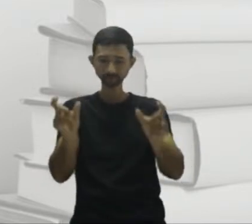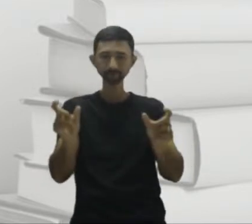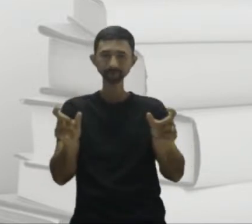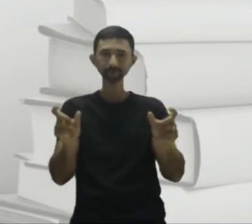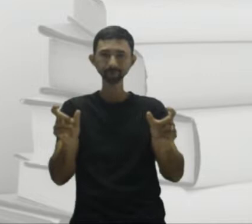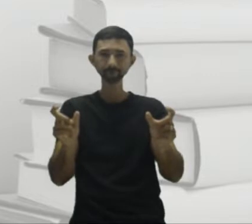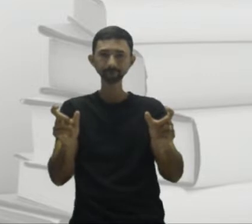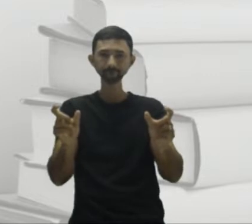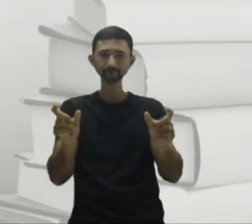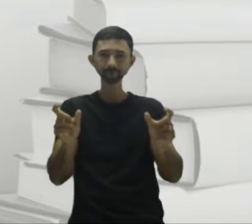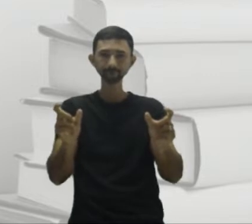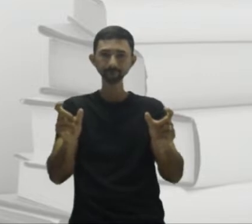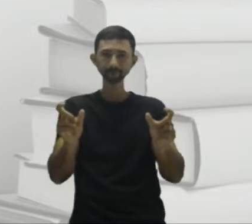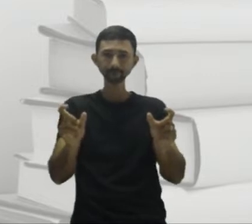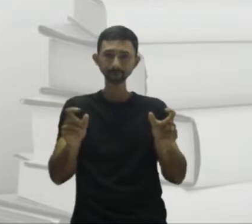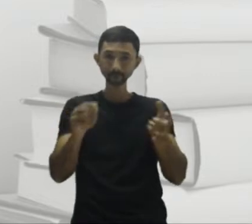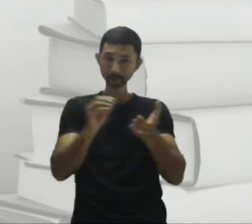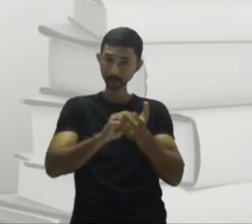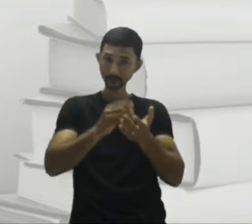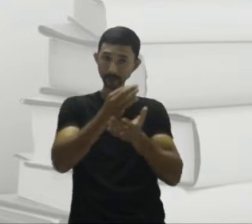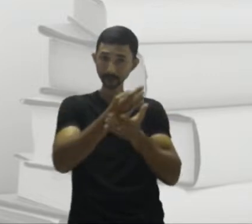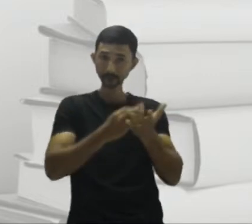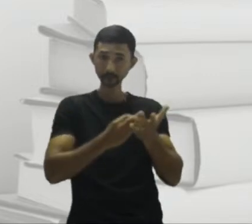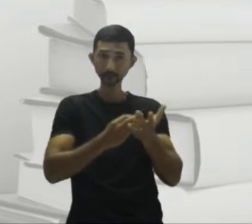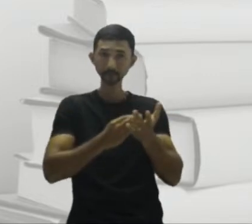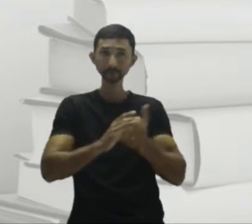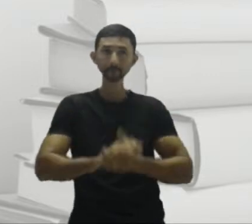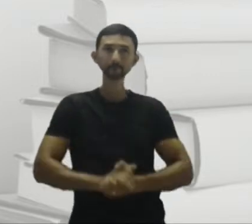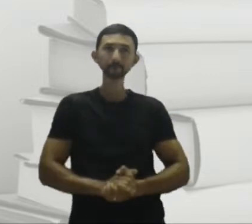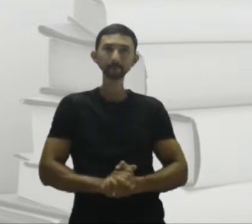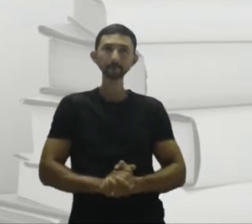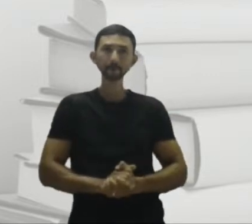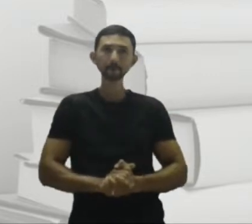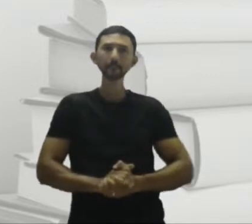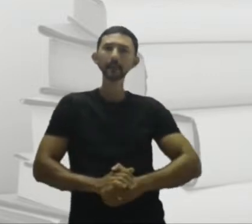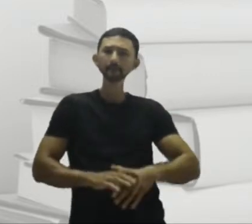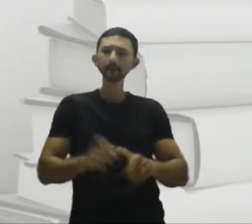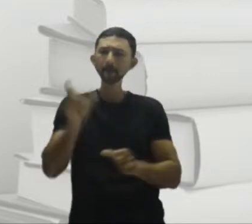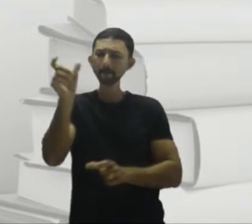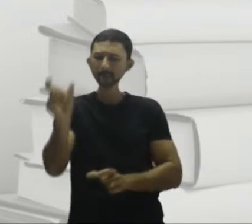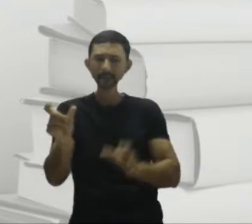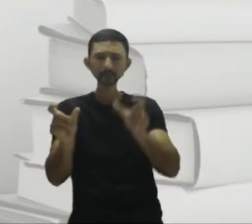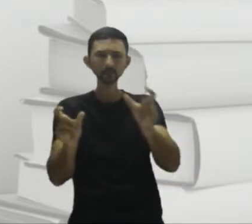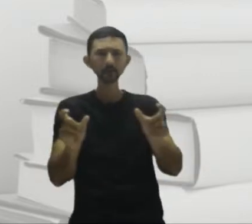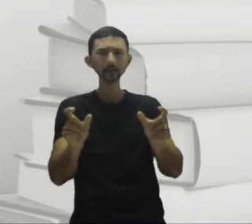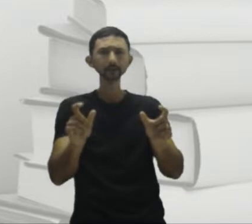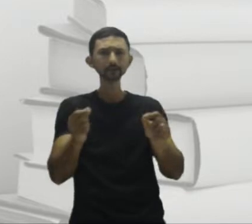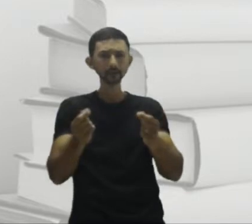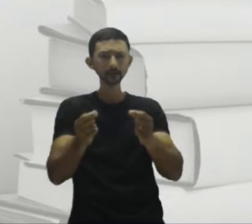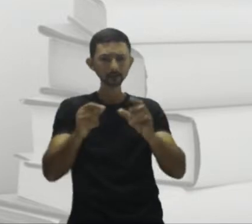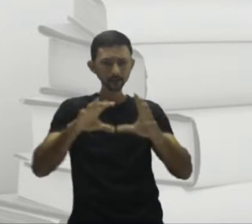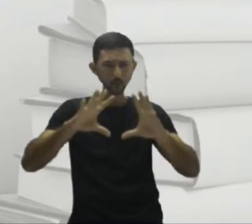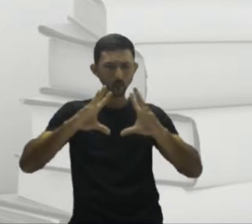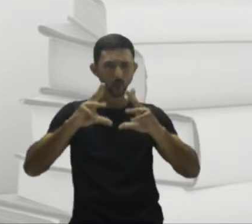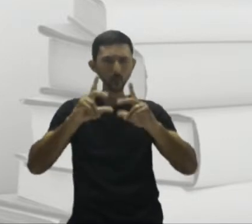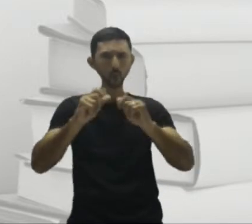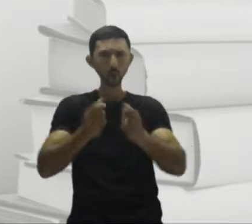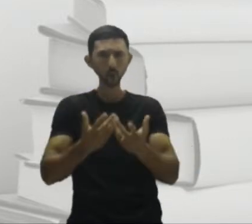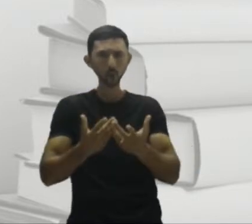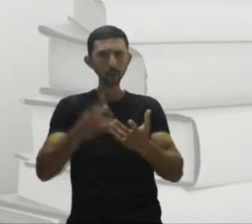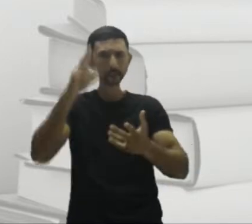aí desse texto. Se eu tenho personagens, eu tenho um enredo,